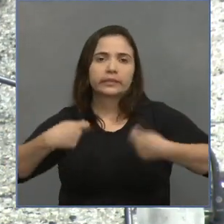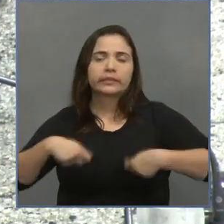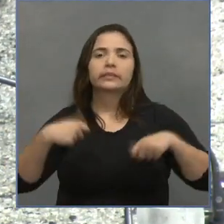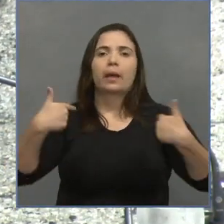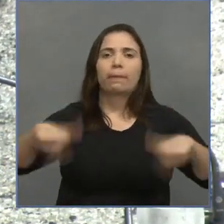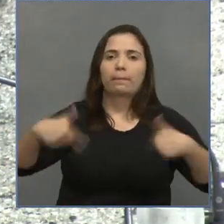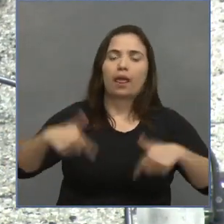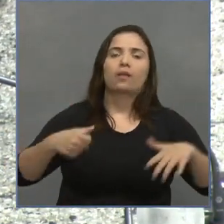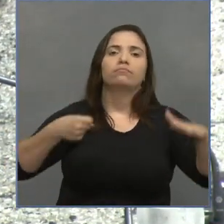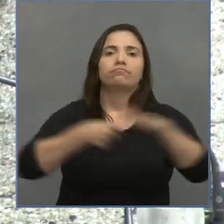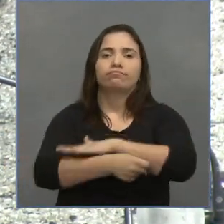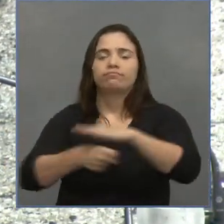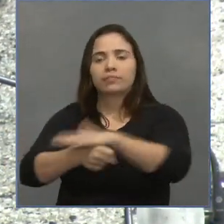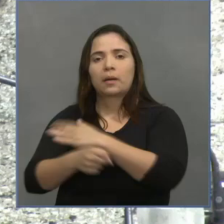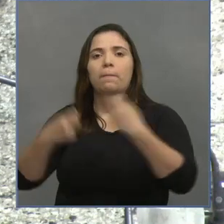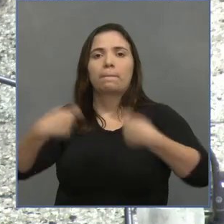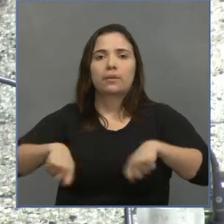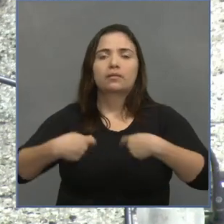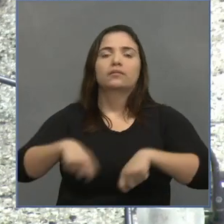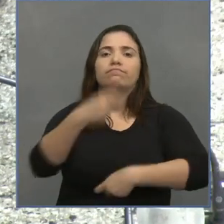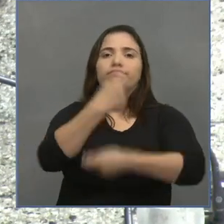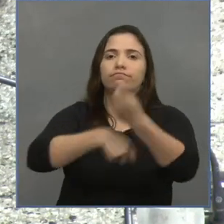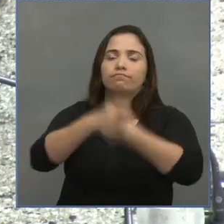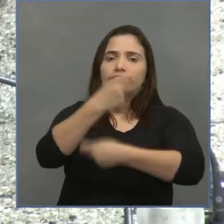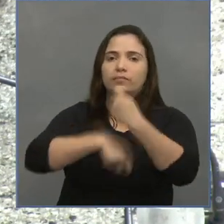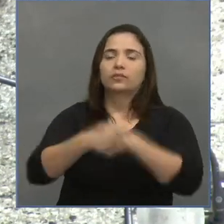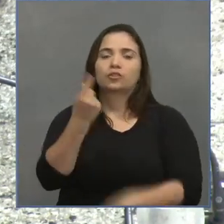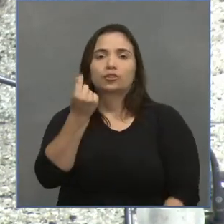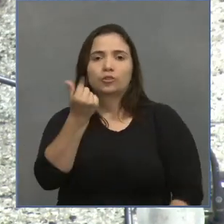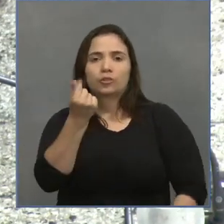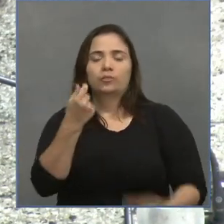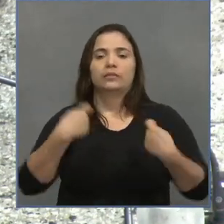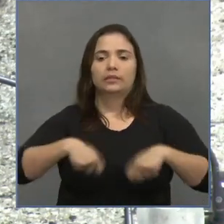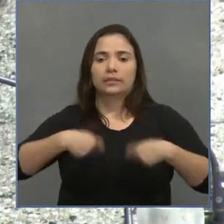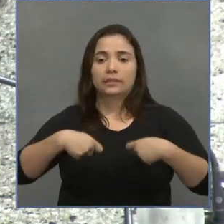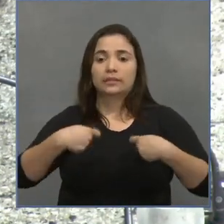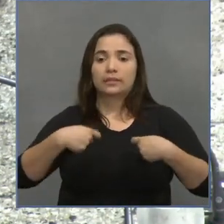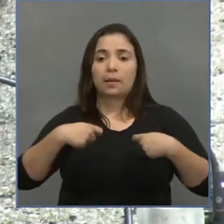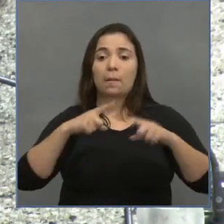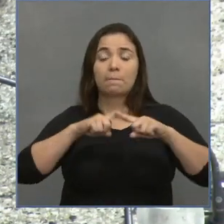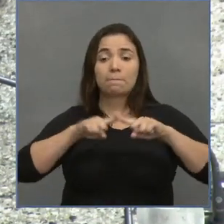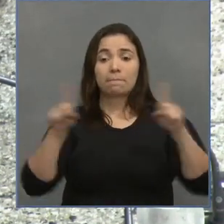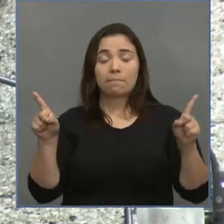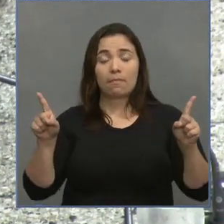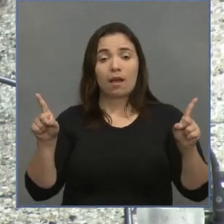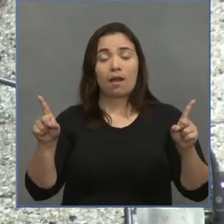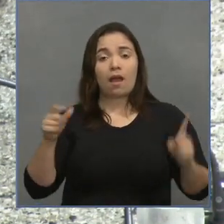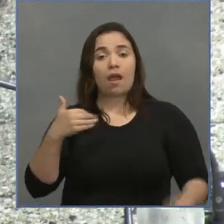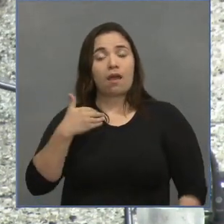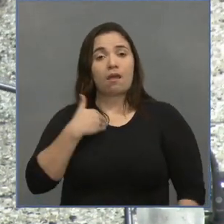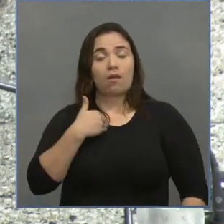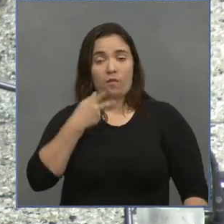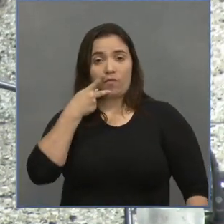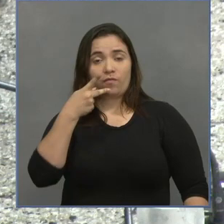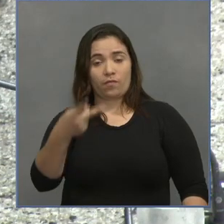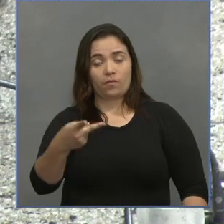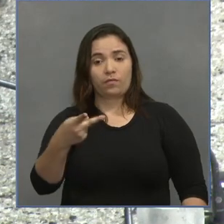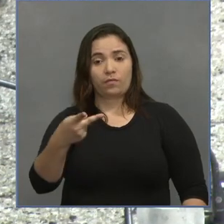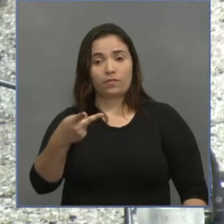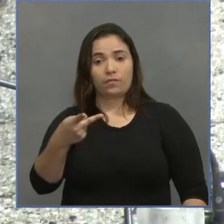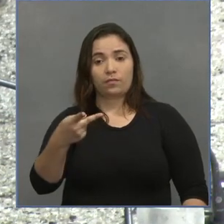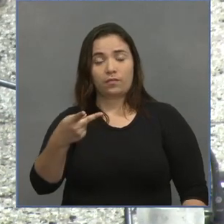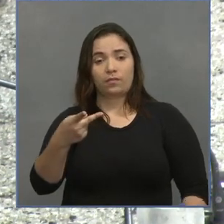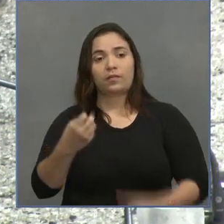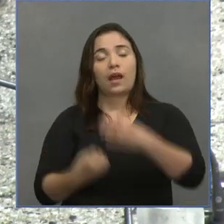precisa se gerar renda, que essas empresas precisam funcionar. Agora, eu sou muito a favor, deputado, que se